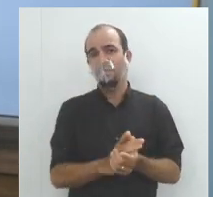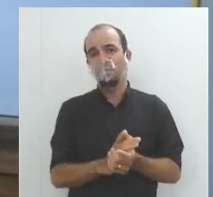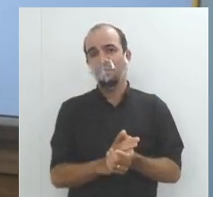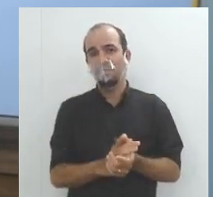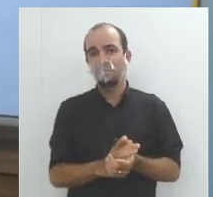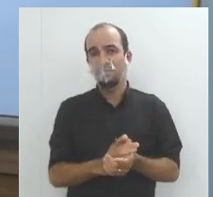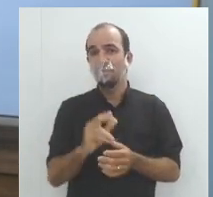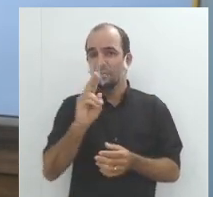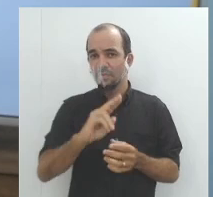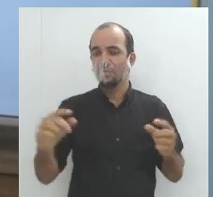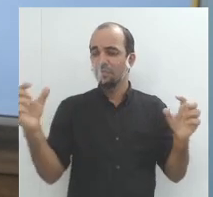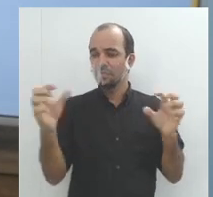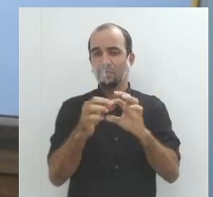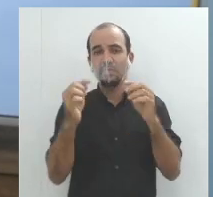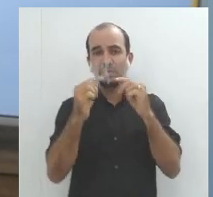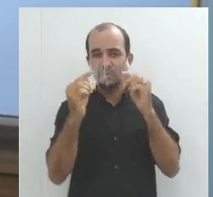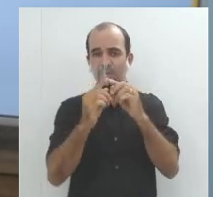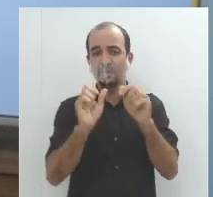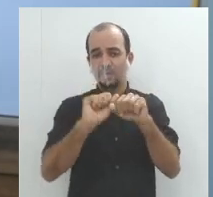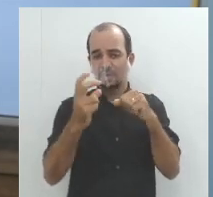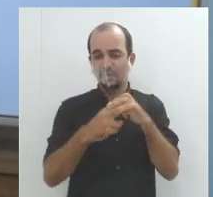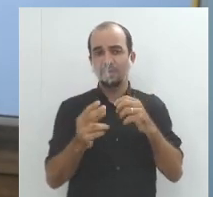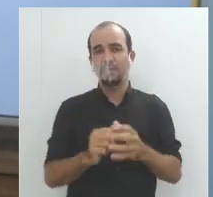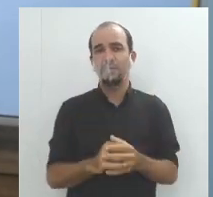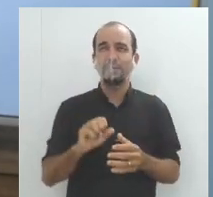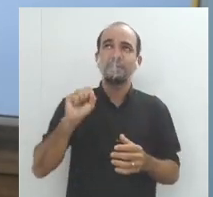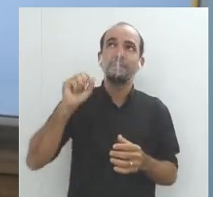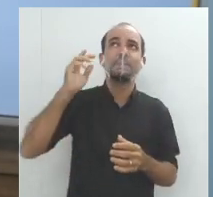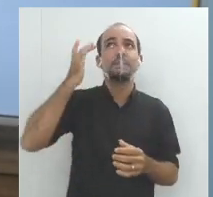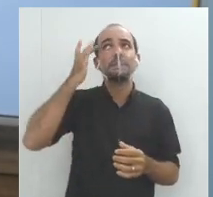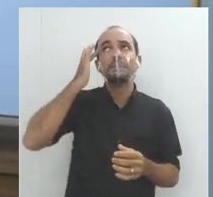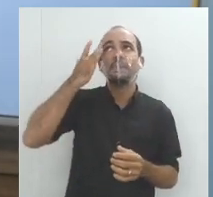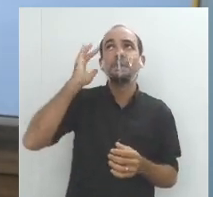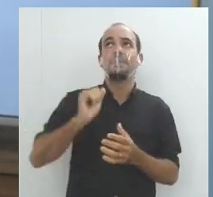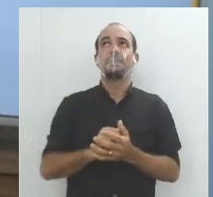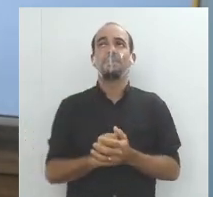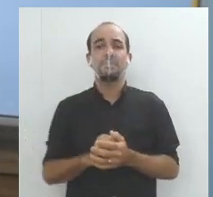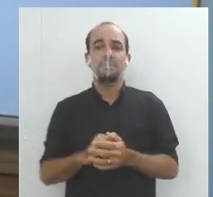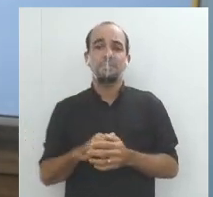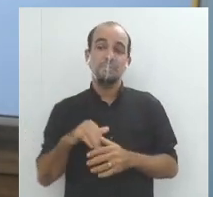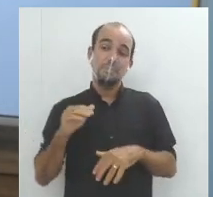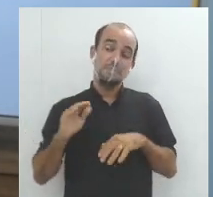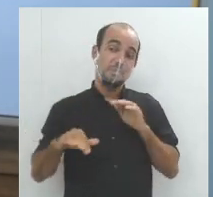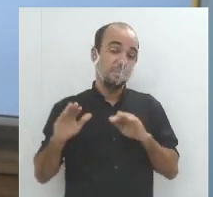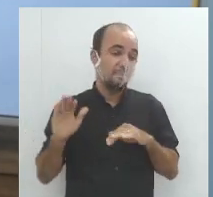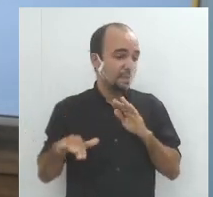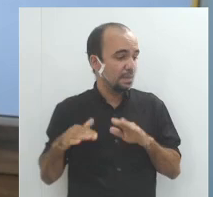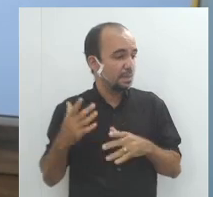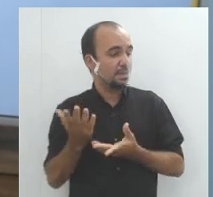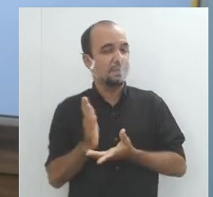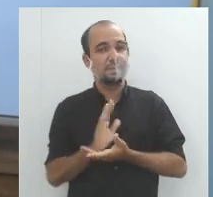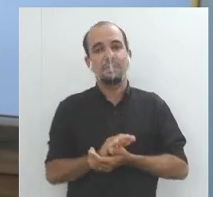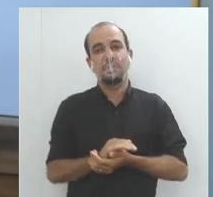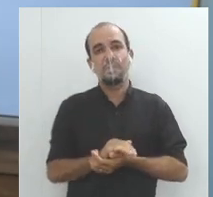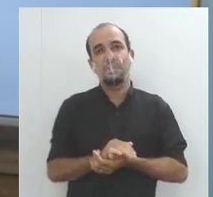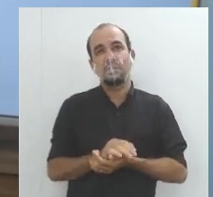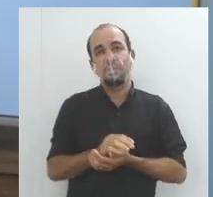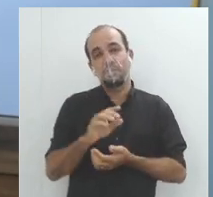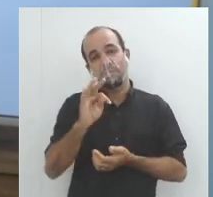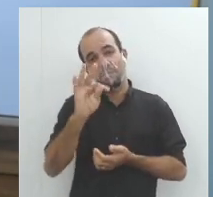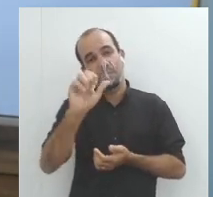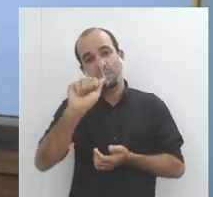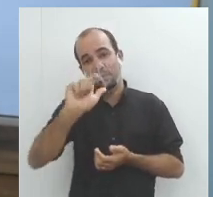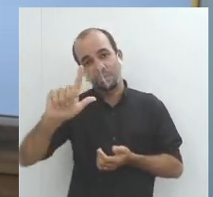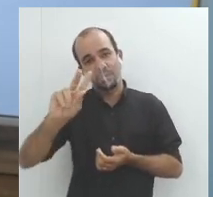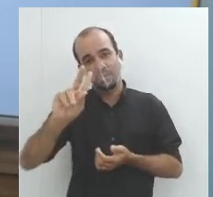não, pode ter sido outra coisa. Percebeu? Quando eu coloco a palavra que